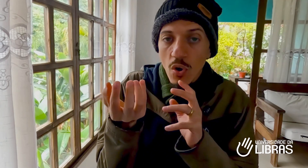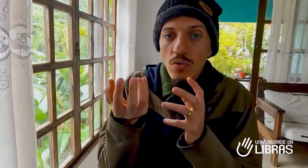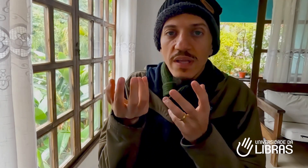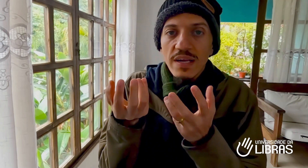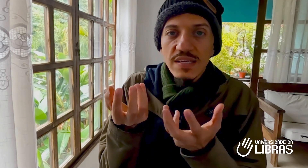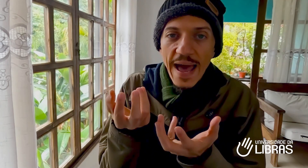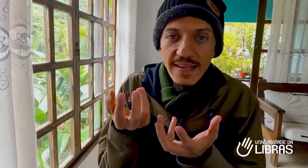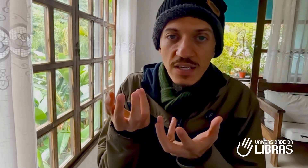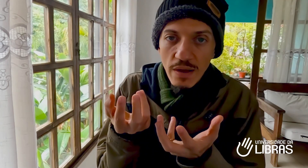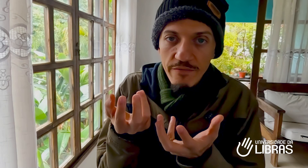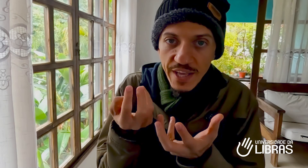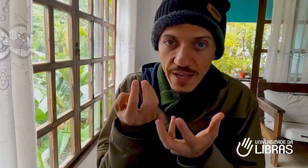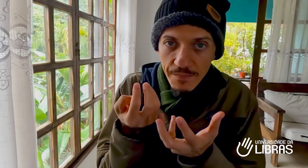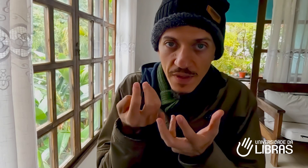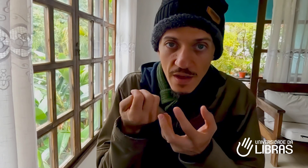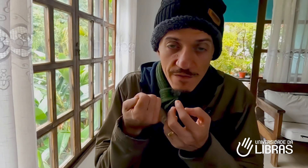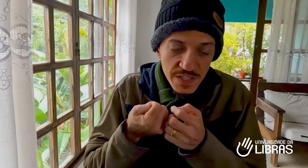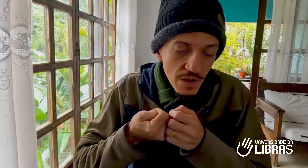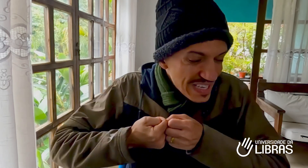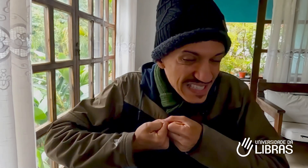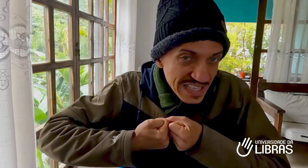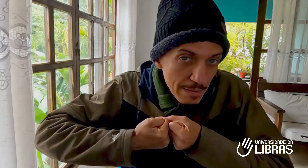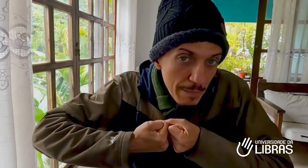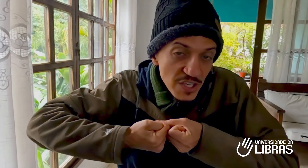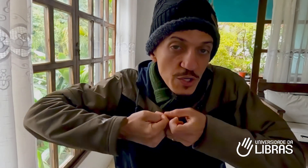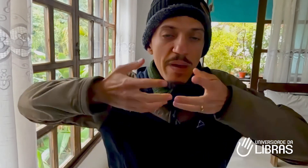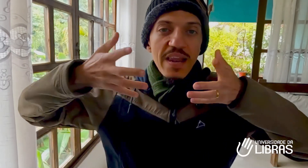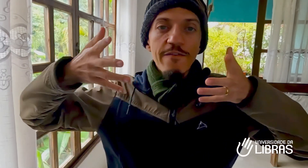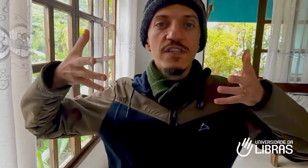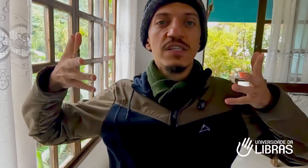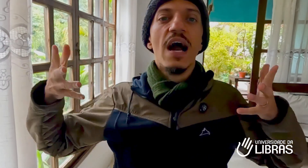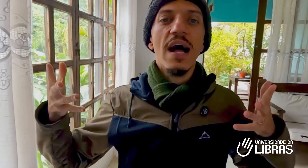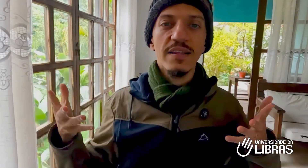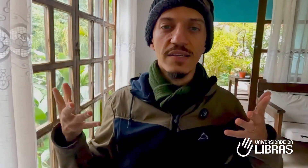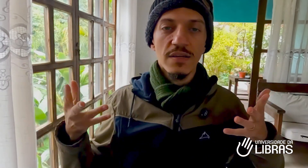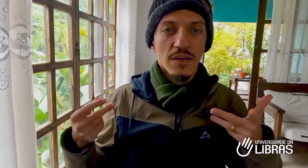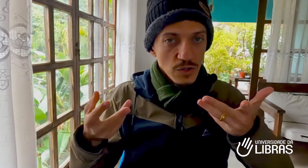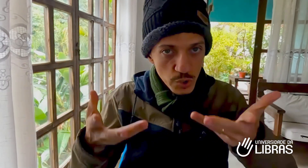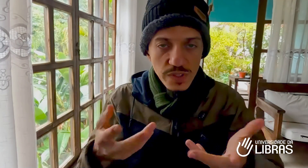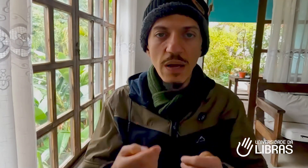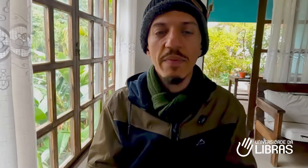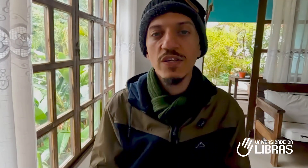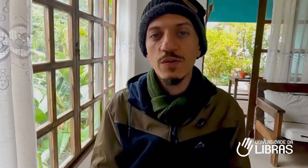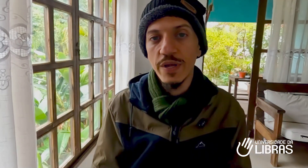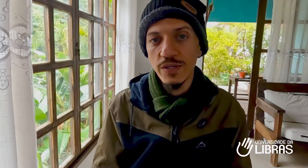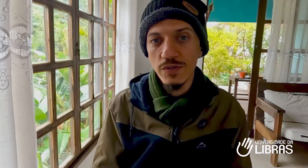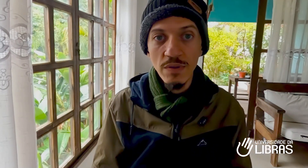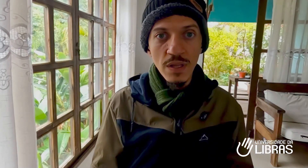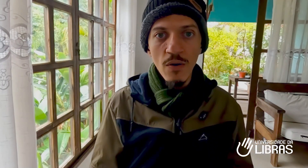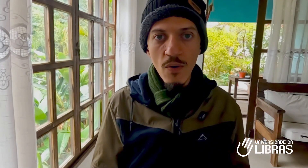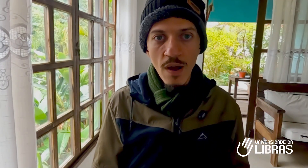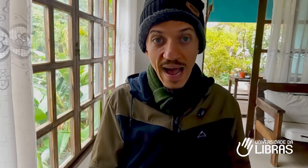Muitas outras áreas da sua vida são extremamente beneficiadas